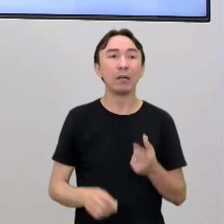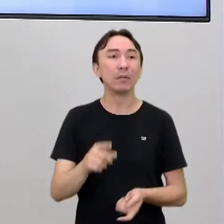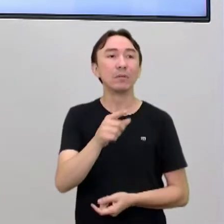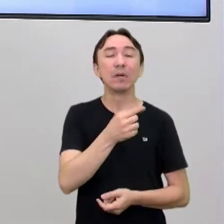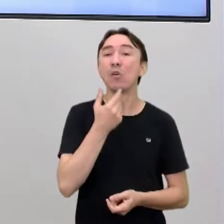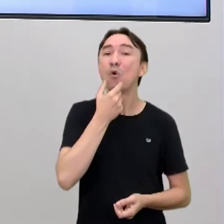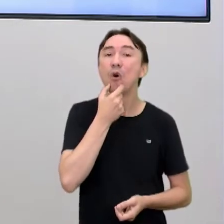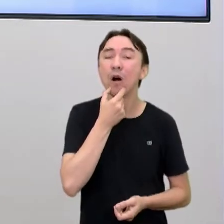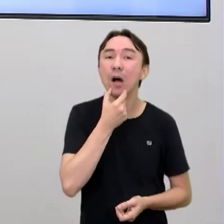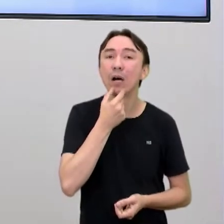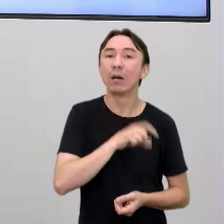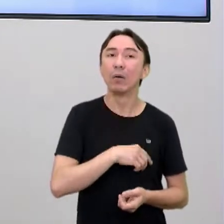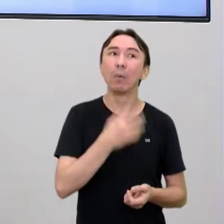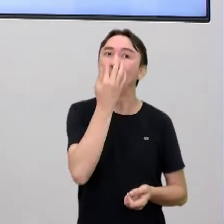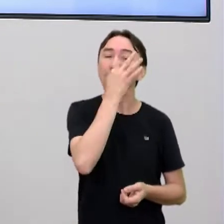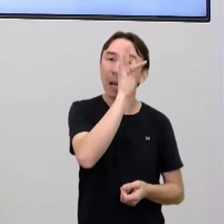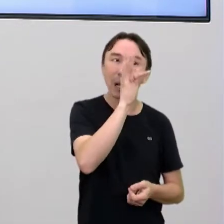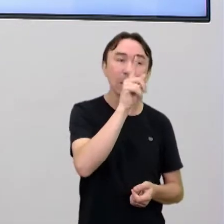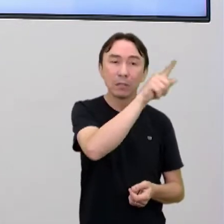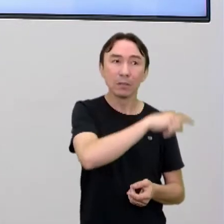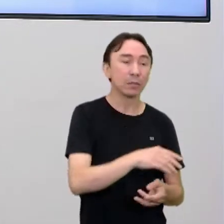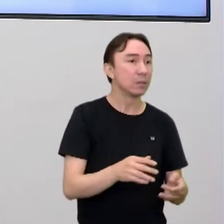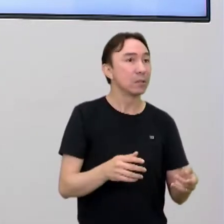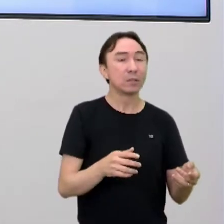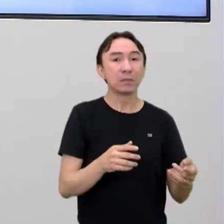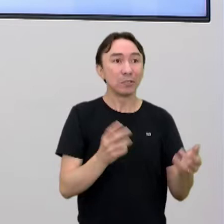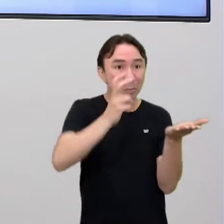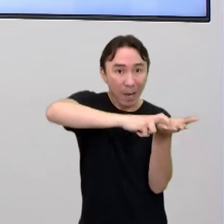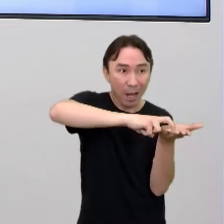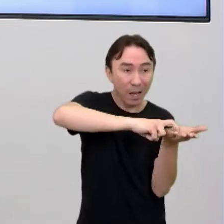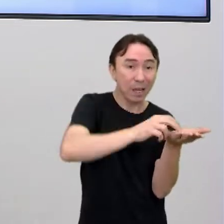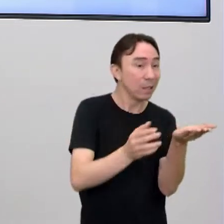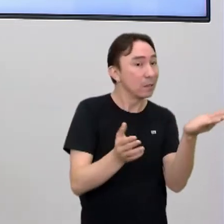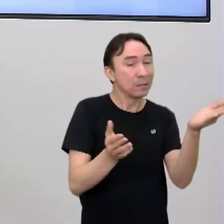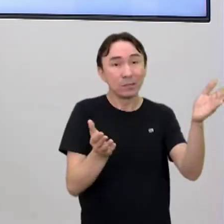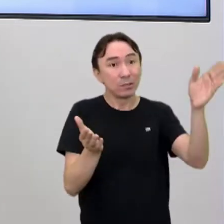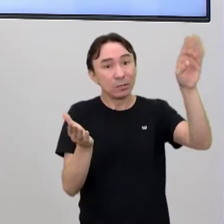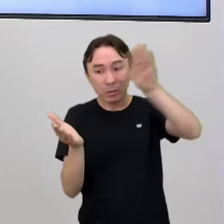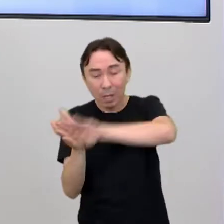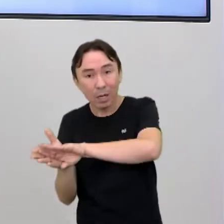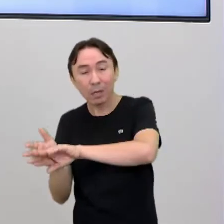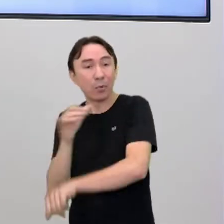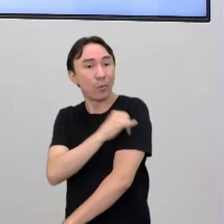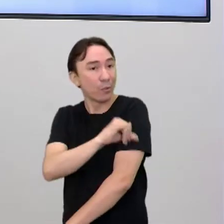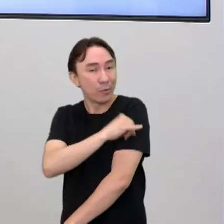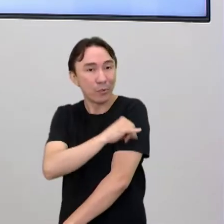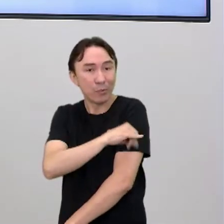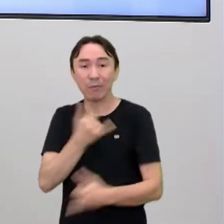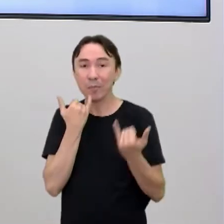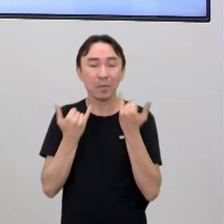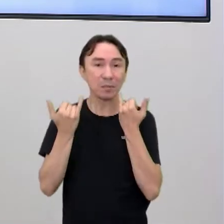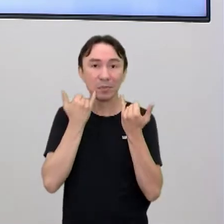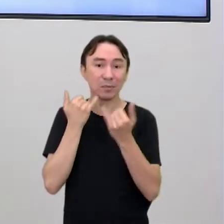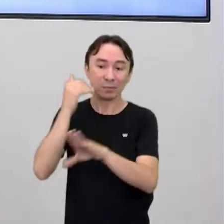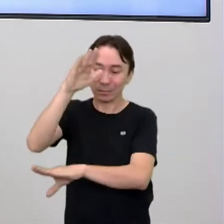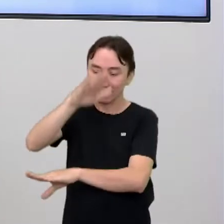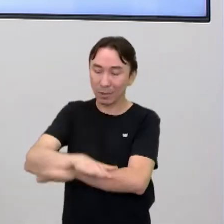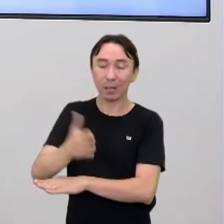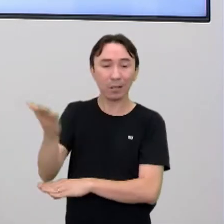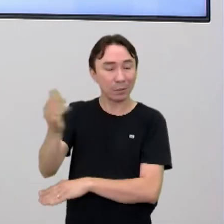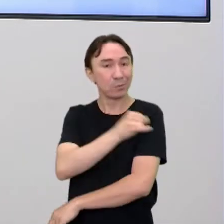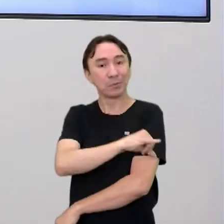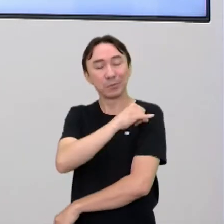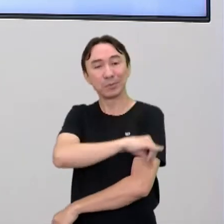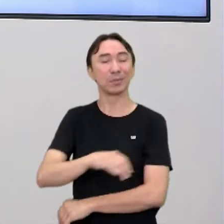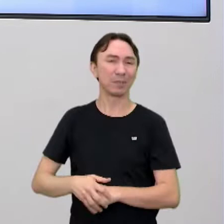chegava no Rio de Janeiro. É no século XIX também que se inventa o telefone, é no século